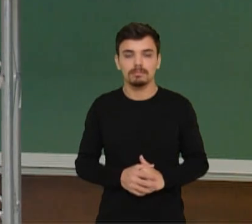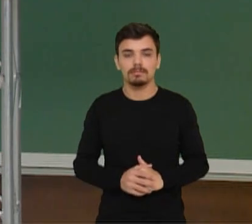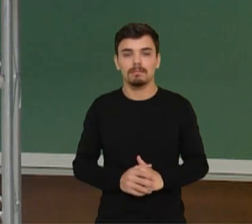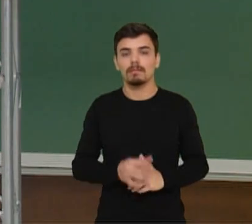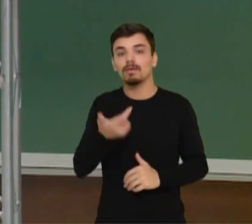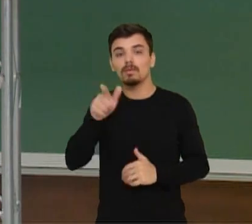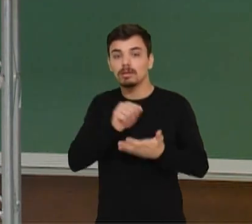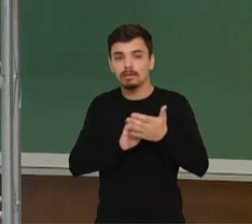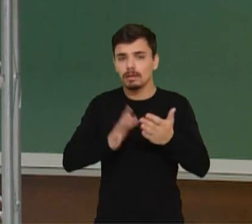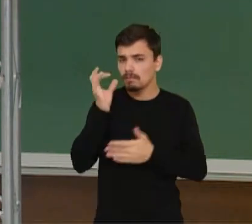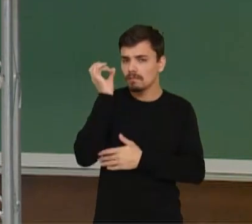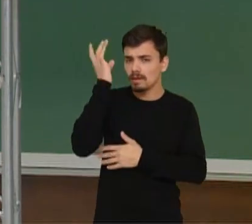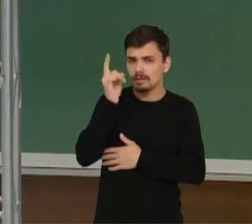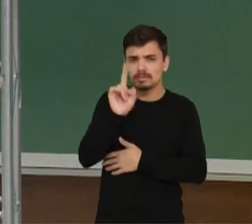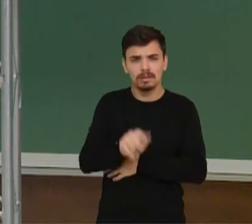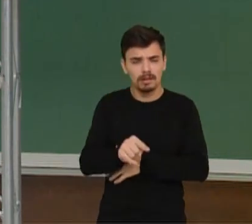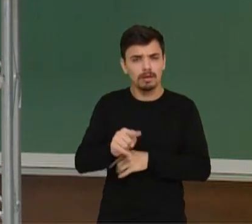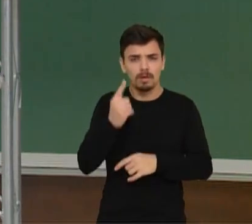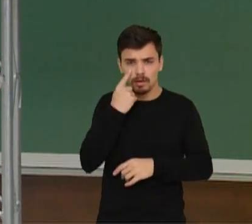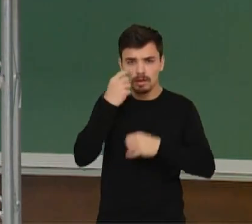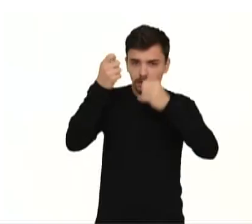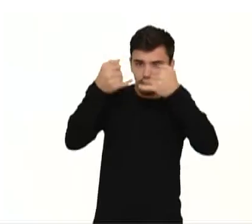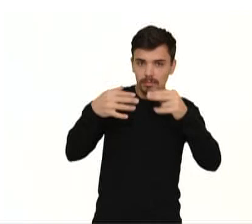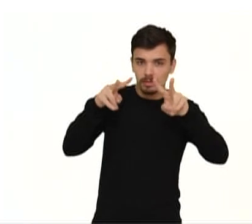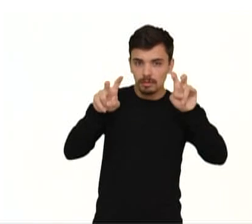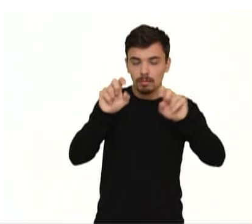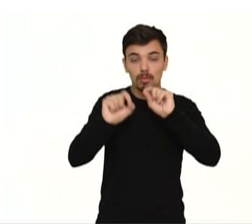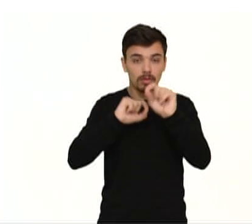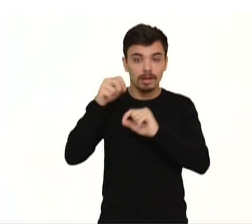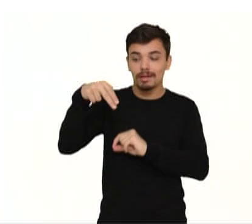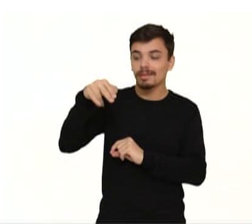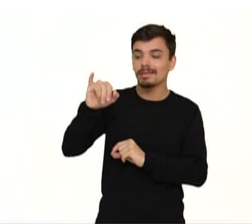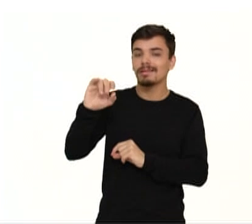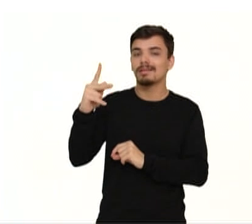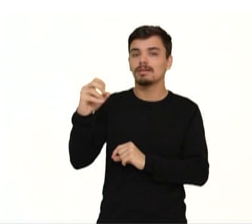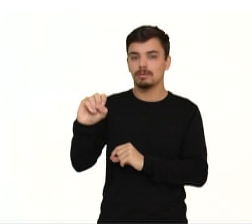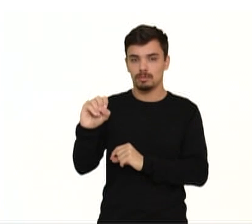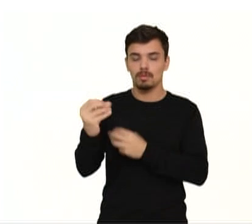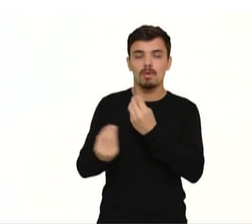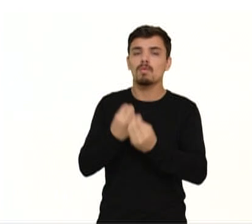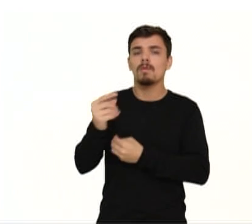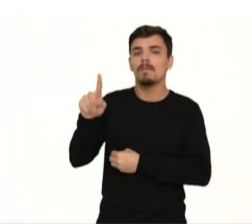Outro exercício bem fácil, né, gente? O que a gente está falando? De nicho ecológico. Está falando do modo de vida do